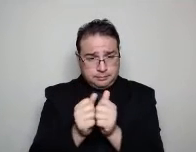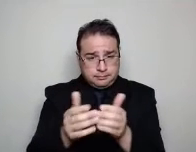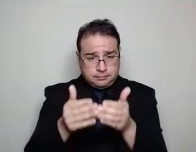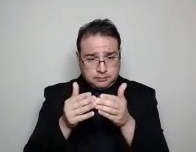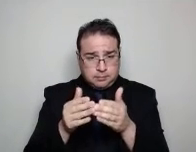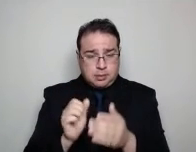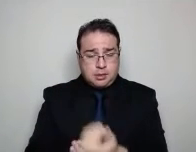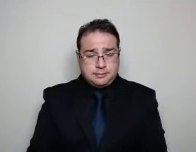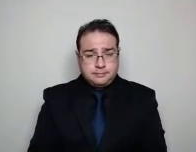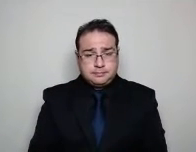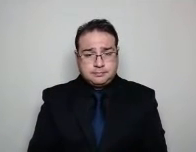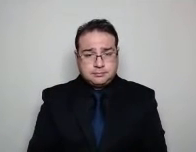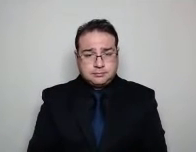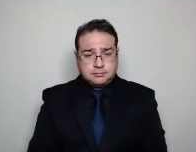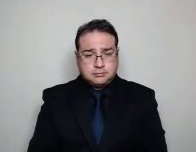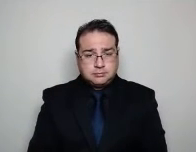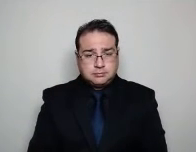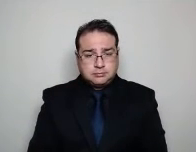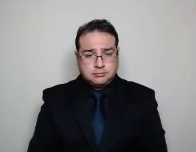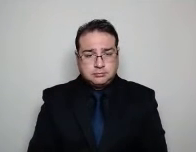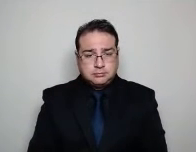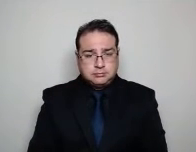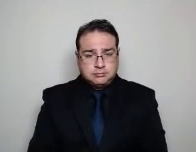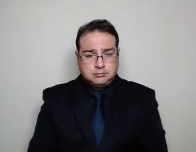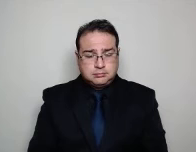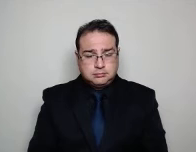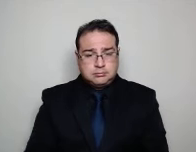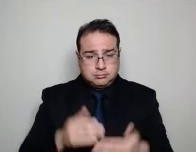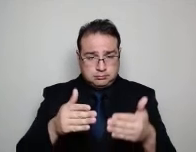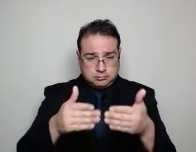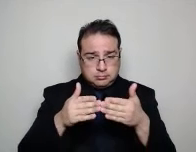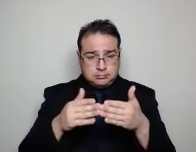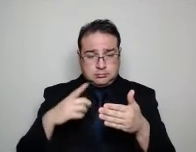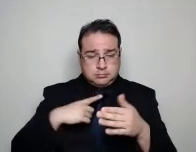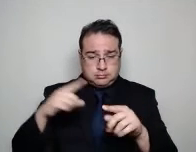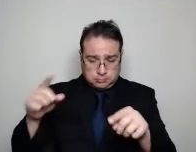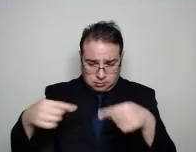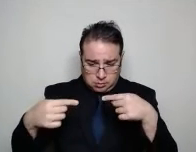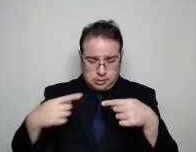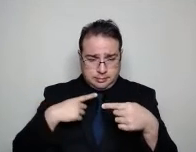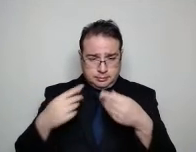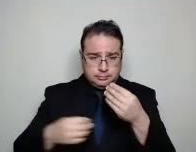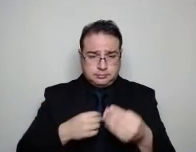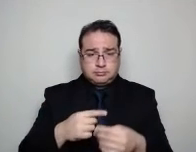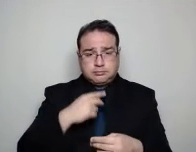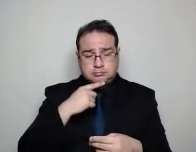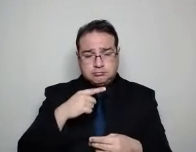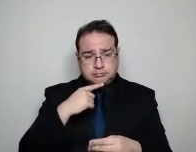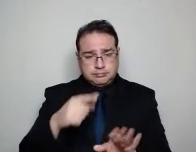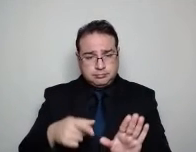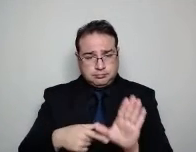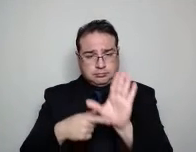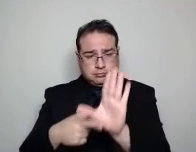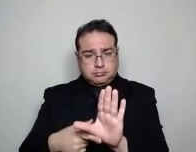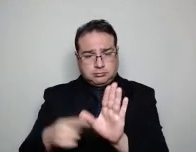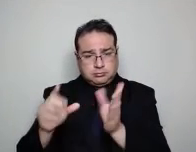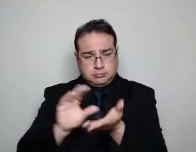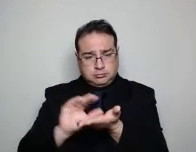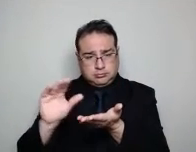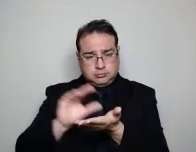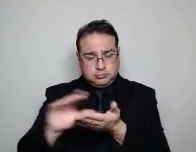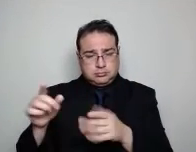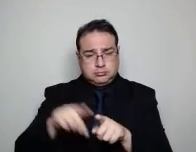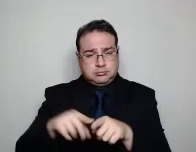Então, a apelante não pode ser compelida a custear um